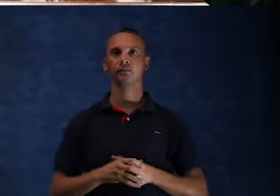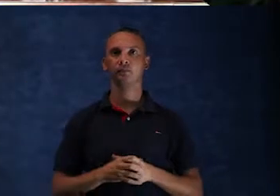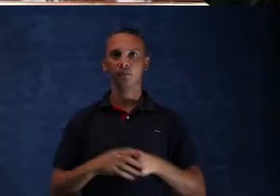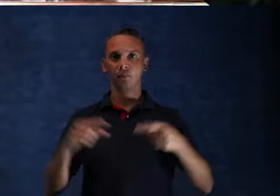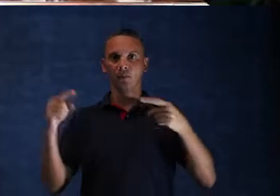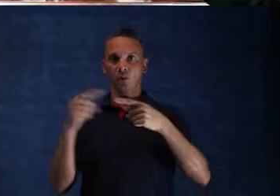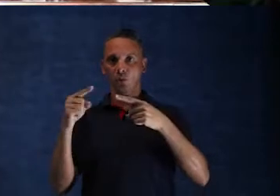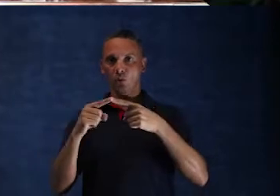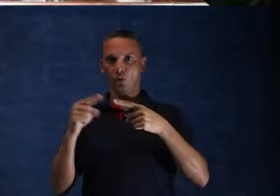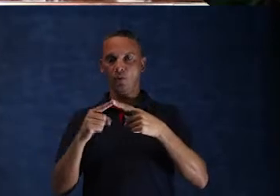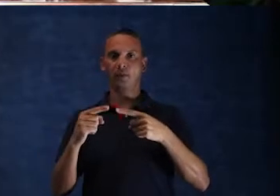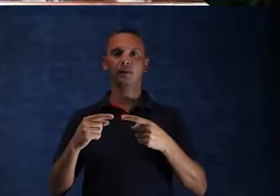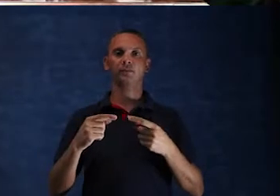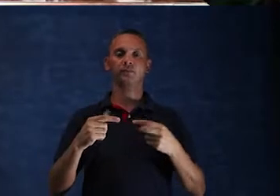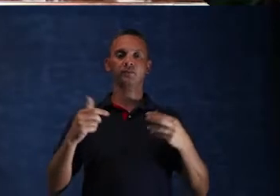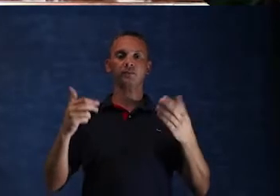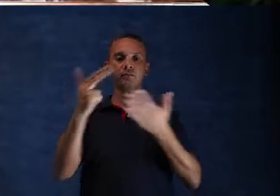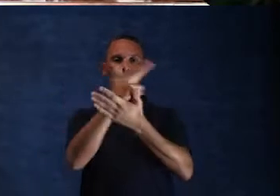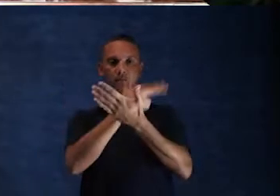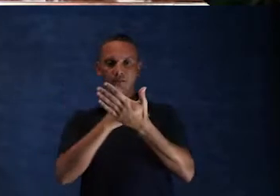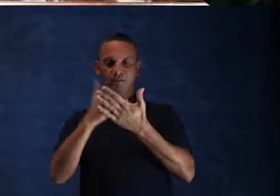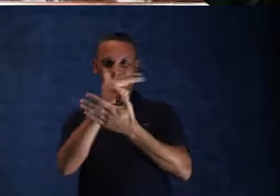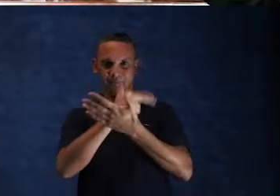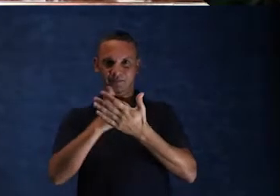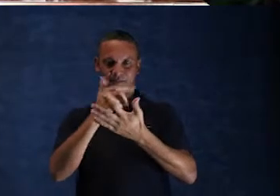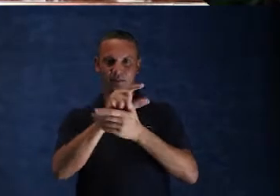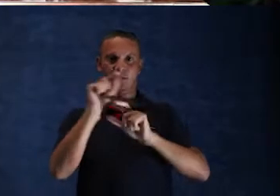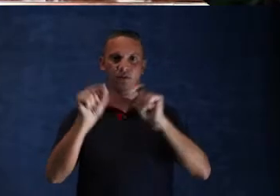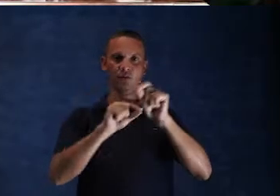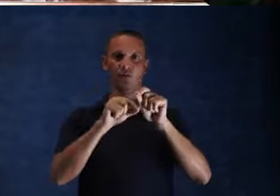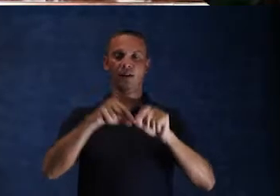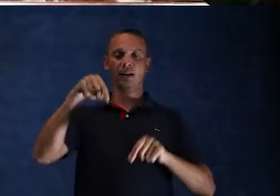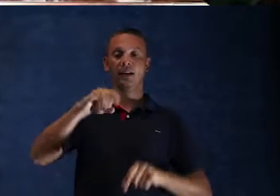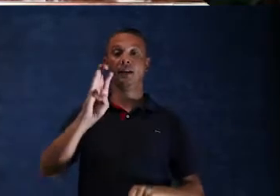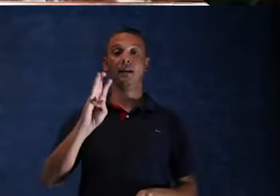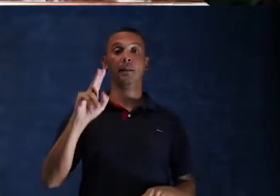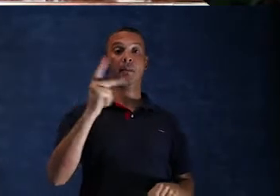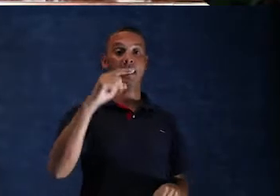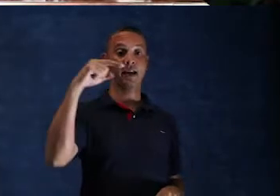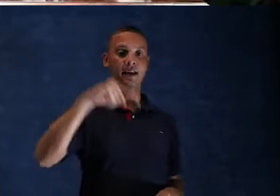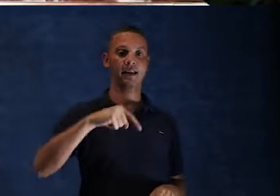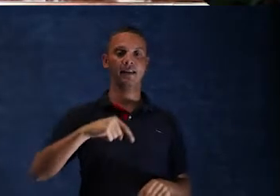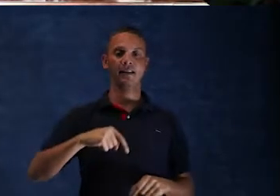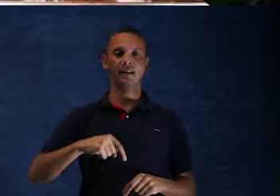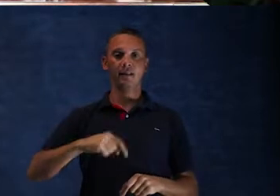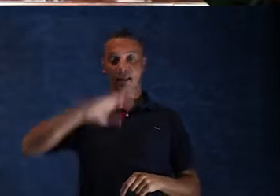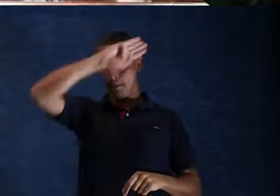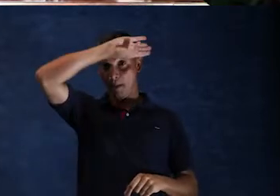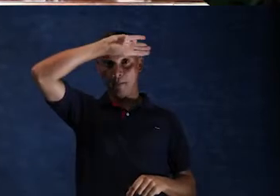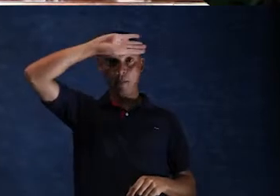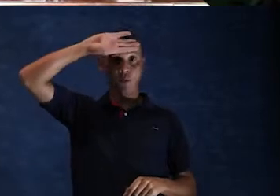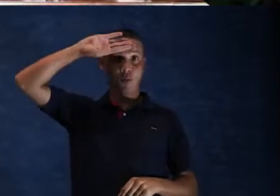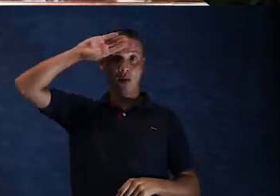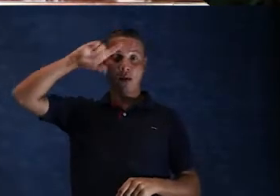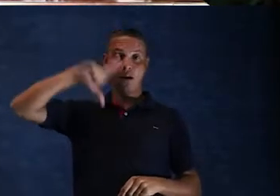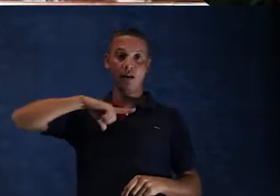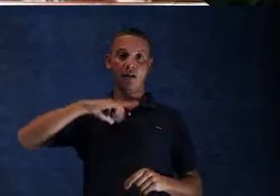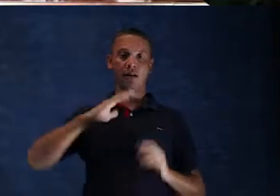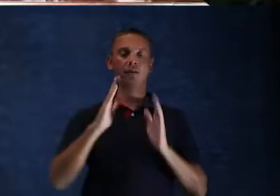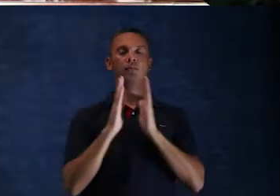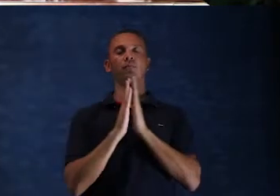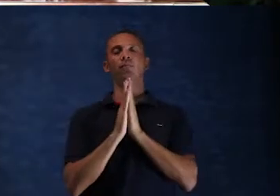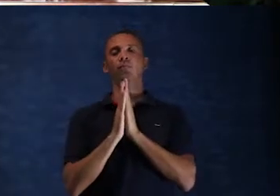Traz para o cenário da literatura criminal do Brasil uma Belo Horizonte na qual a Lagoa da Pampulha, com sua arejada capela de